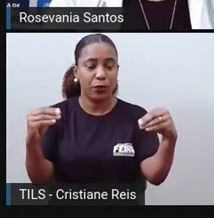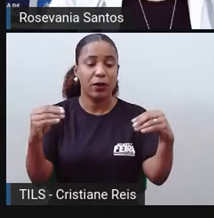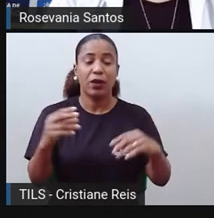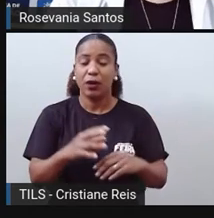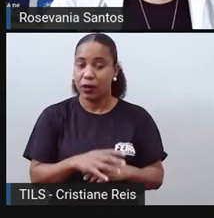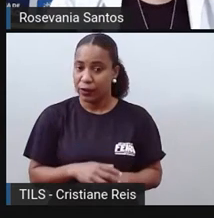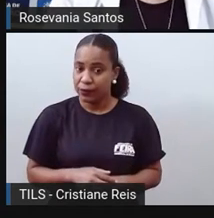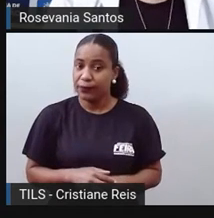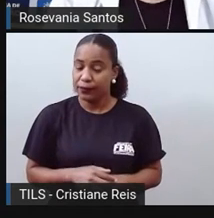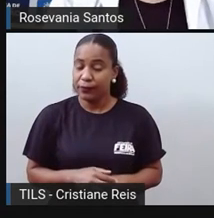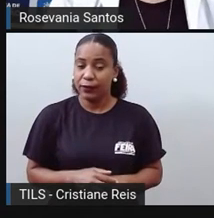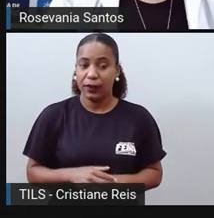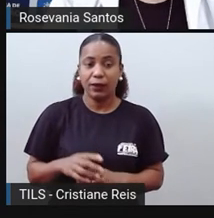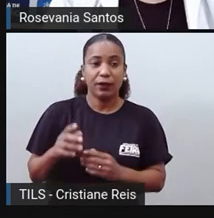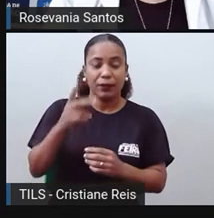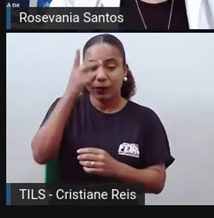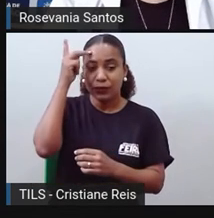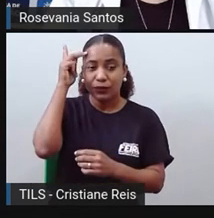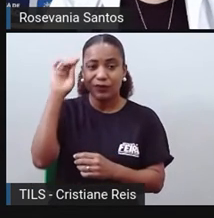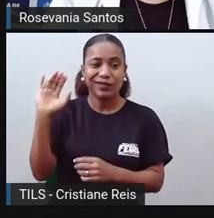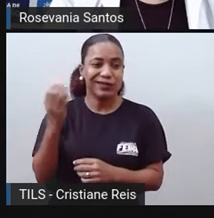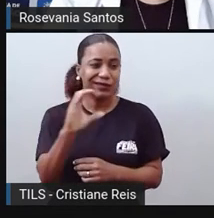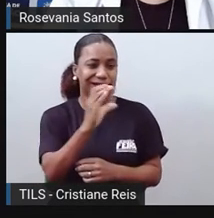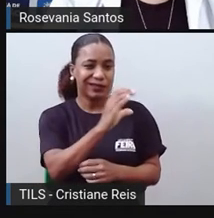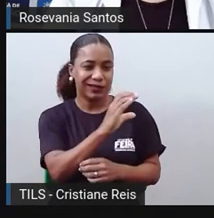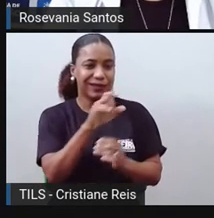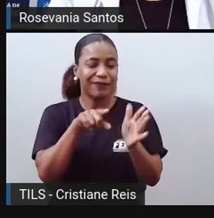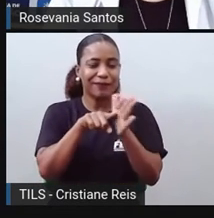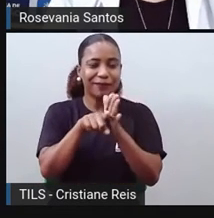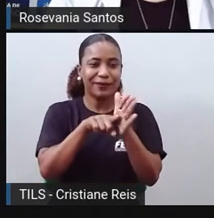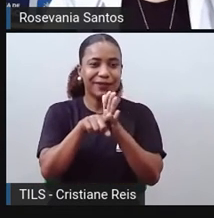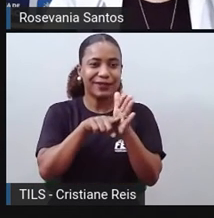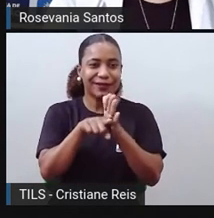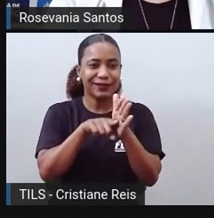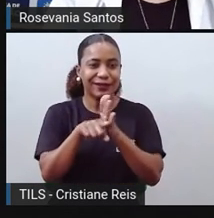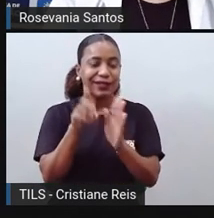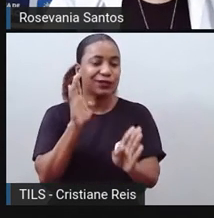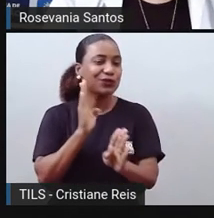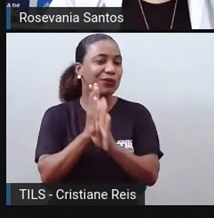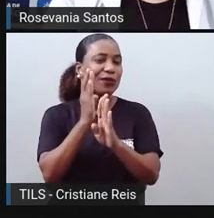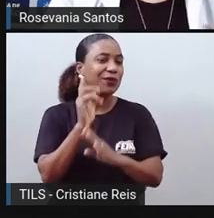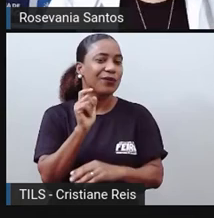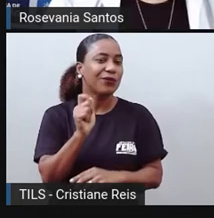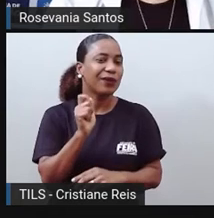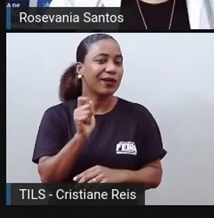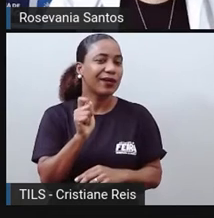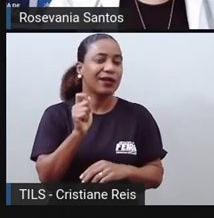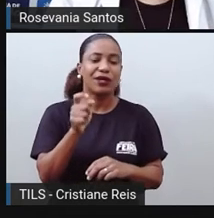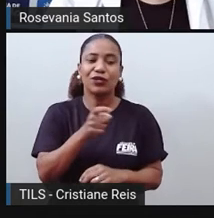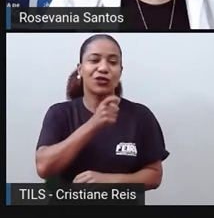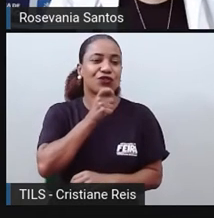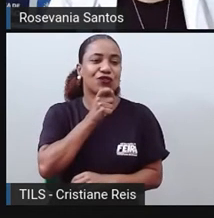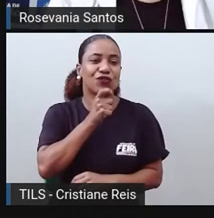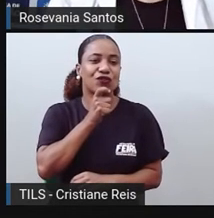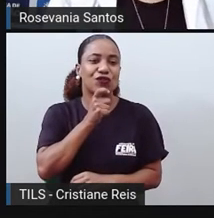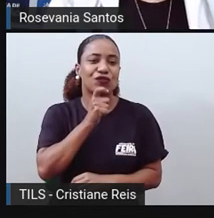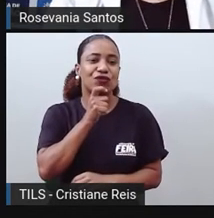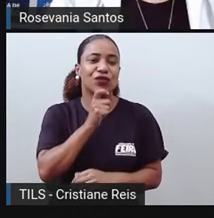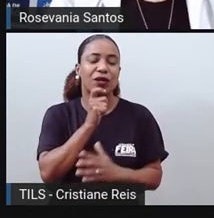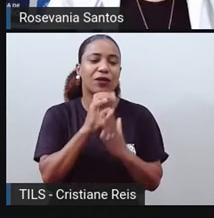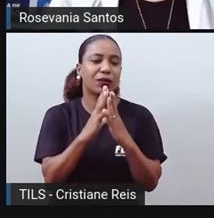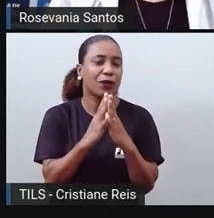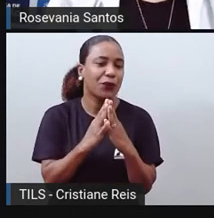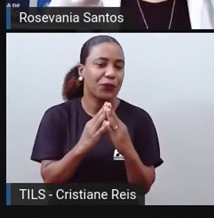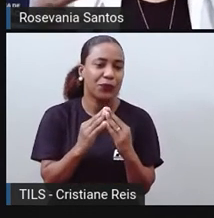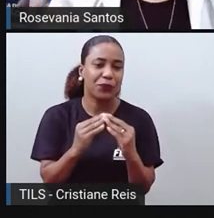responsável pelo derretimento desses grandes blocos de gelo, o que tem gerado também alguns problemas, principalmente para a navegação